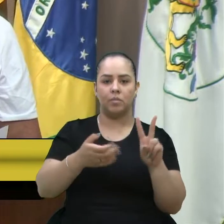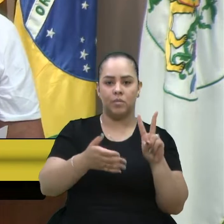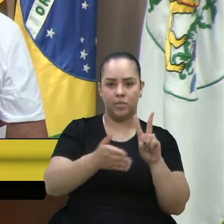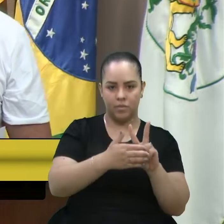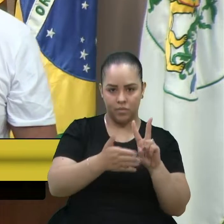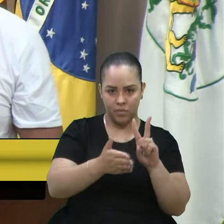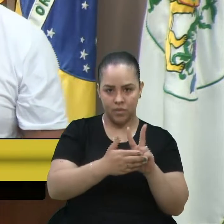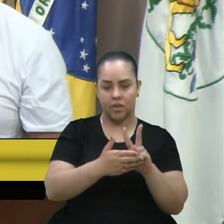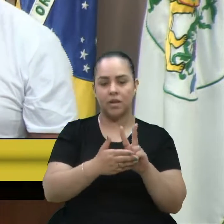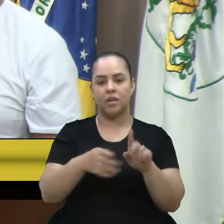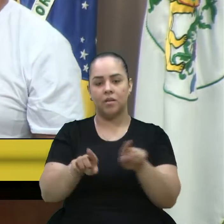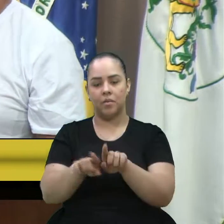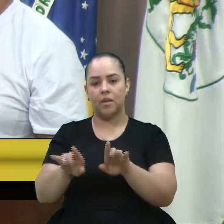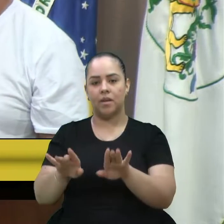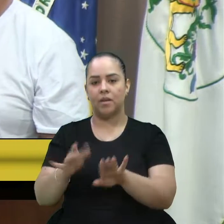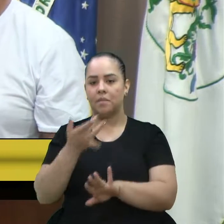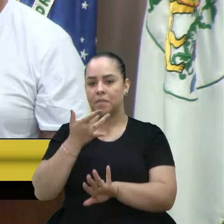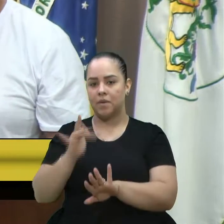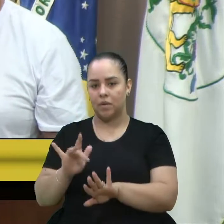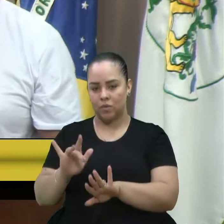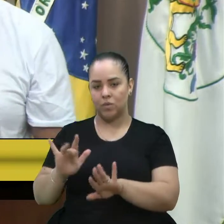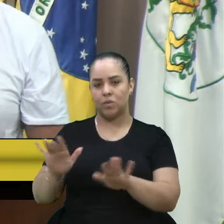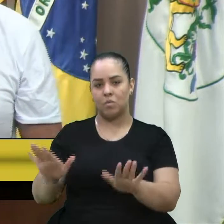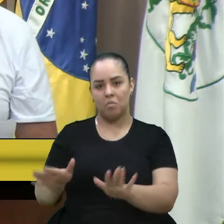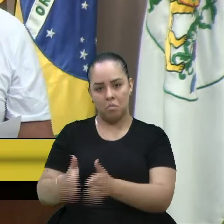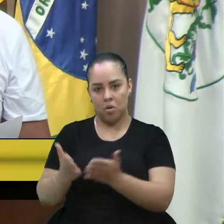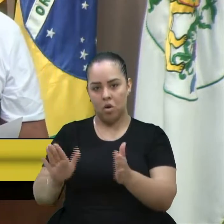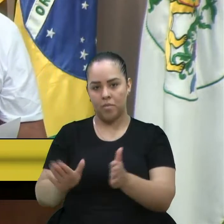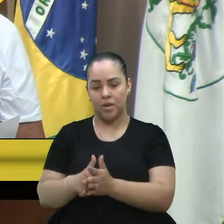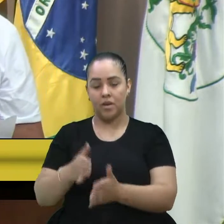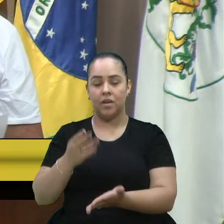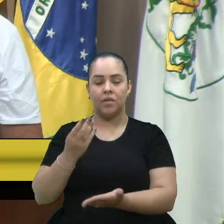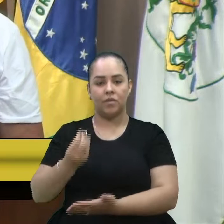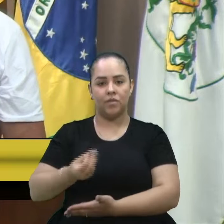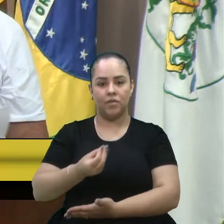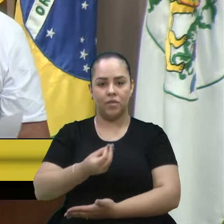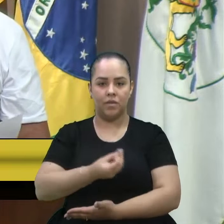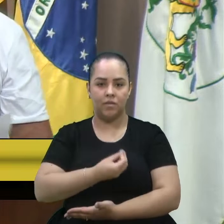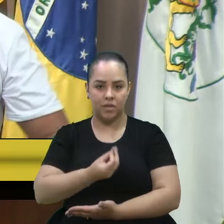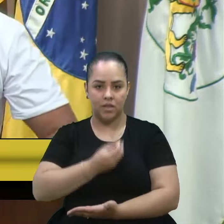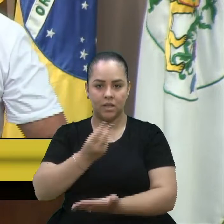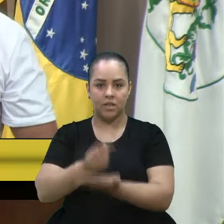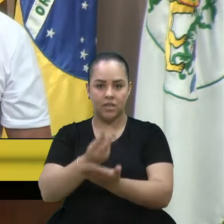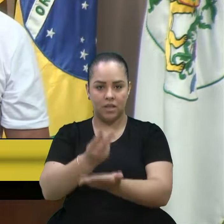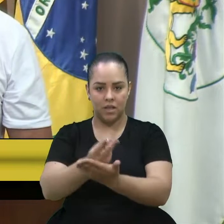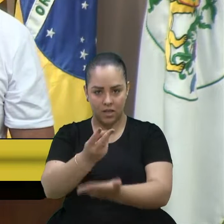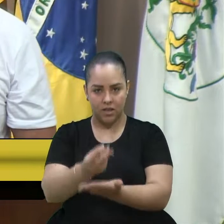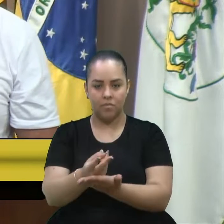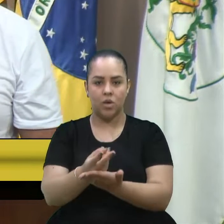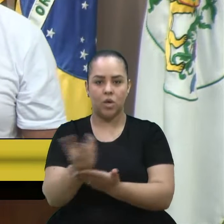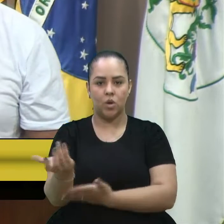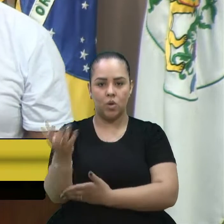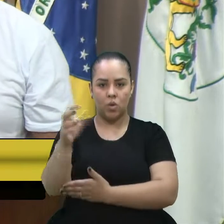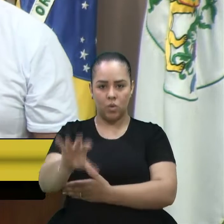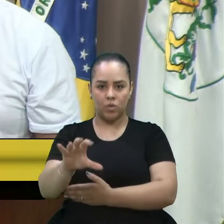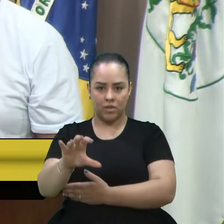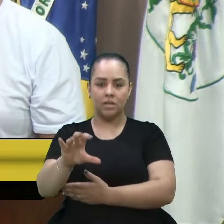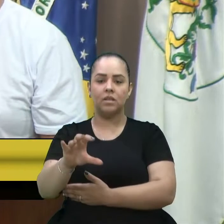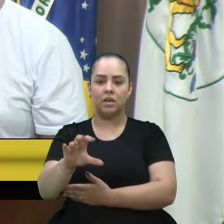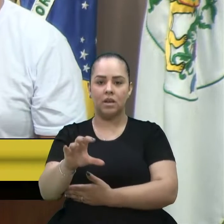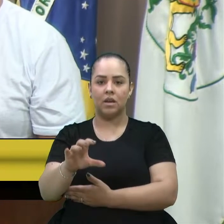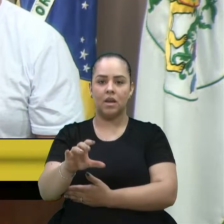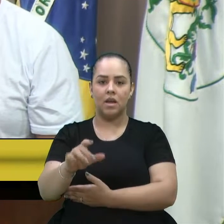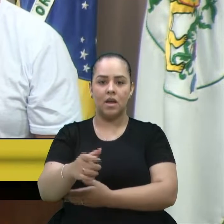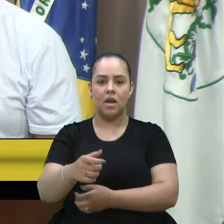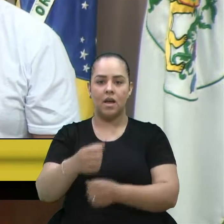viviam contra a escravidão, contra a violência e contra o sistema que se